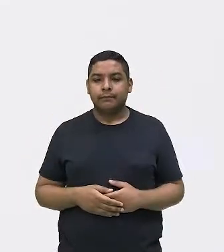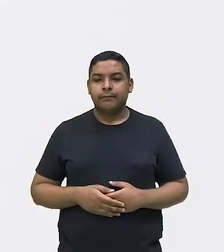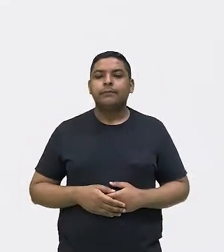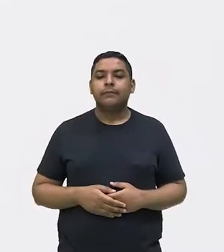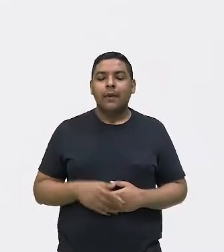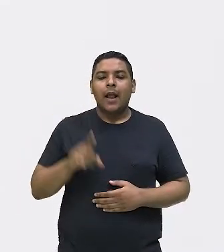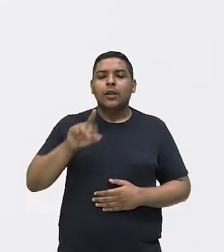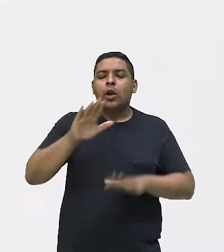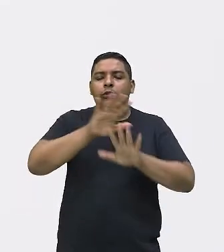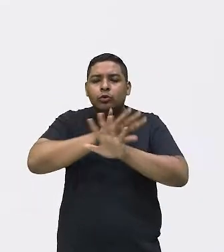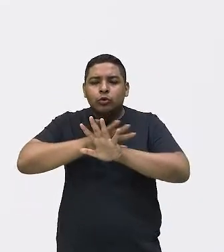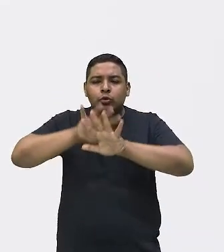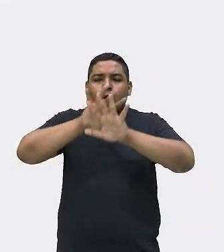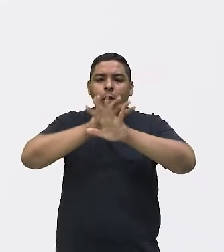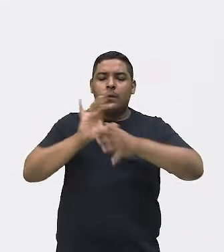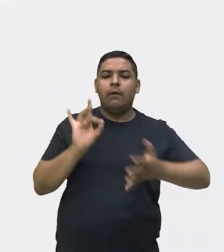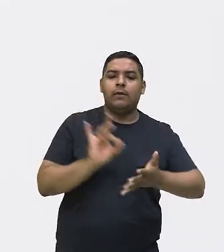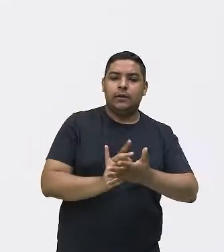da realidade.